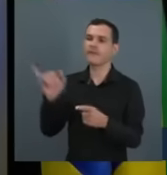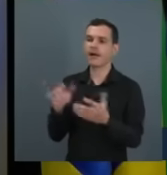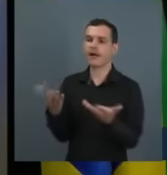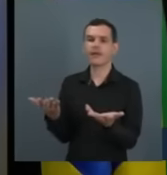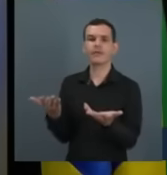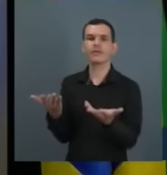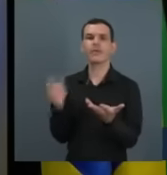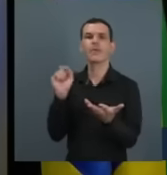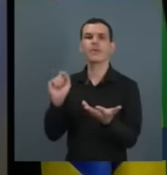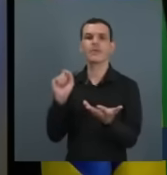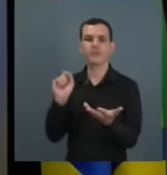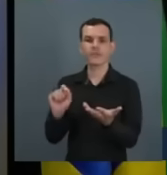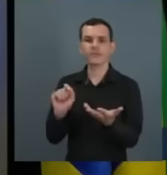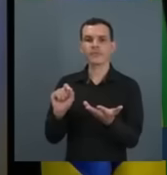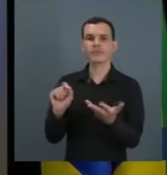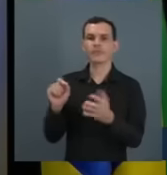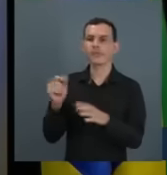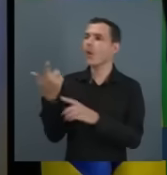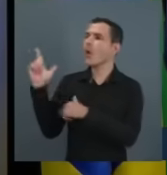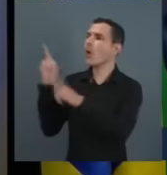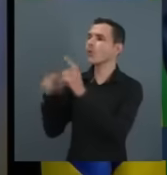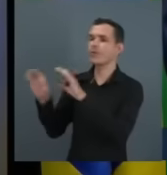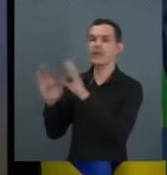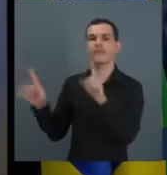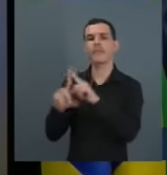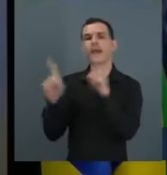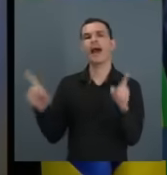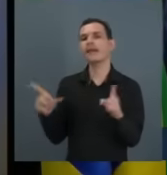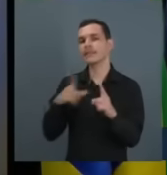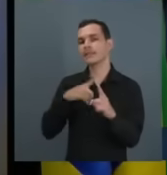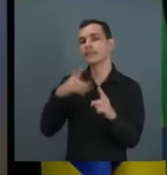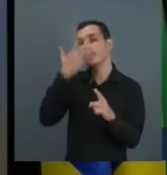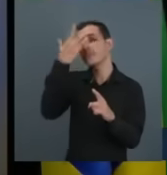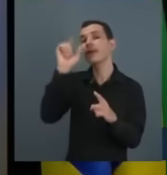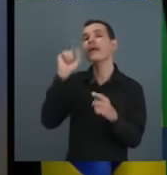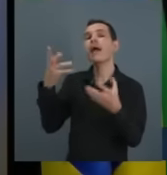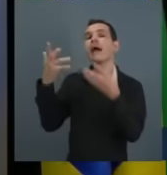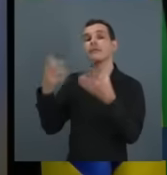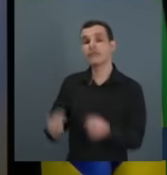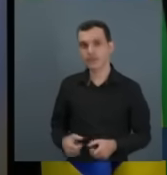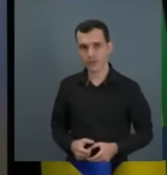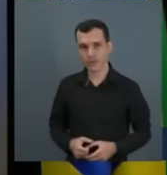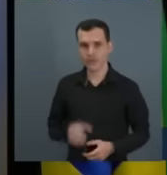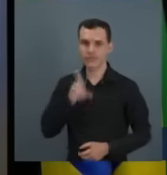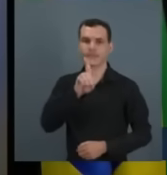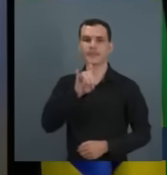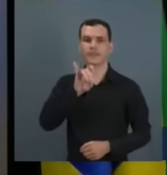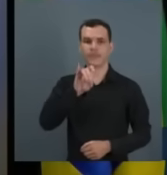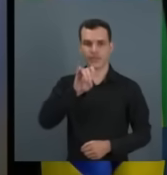foi imediatamente indeferida por quem? Pelo ministro Dias Toffoli.